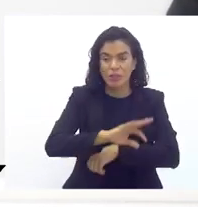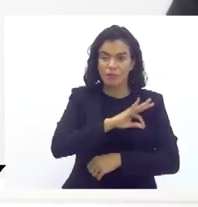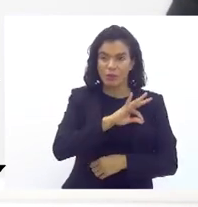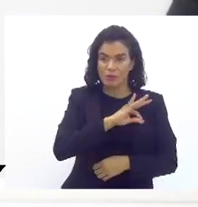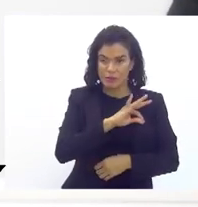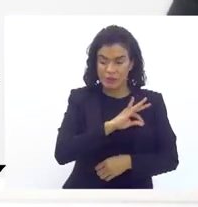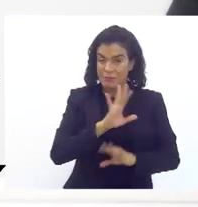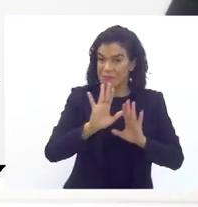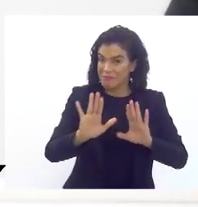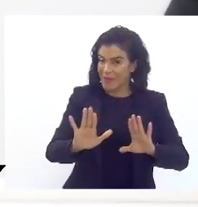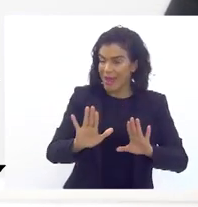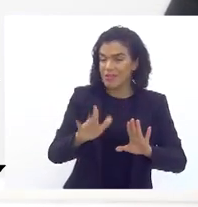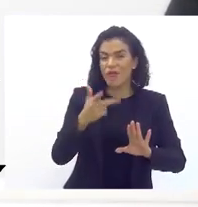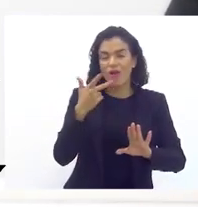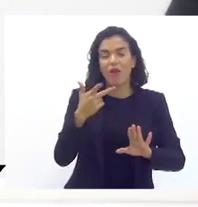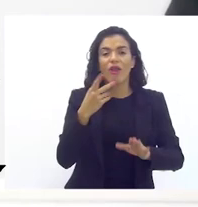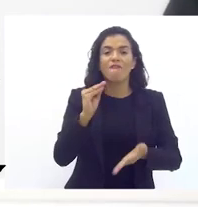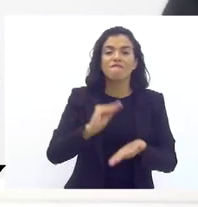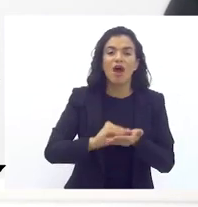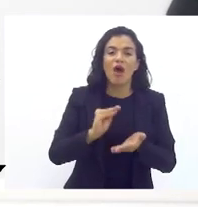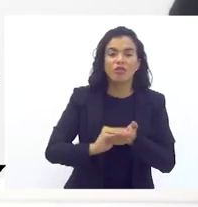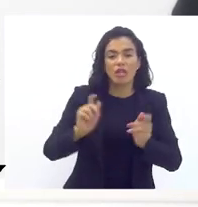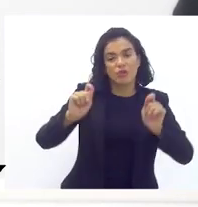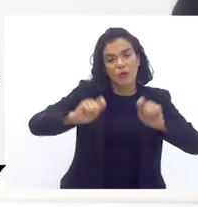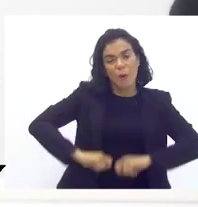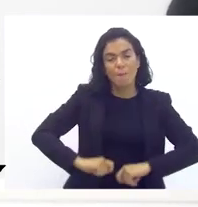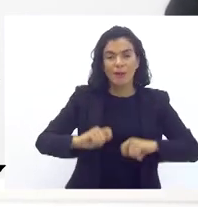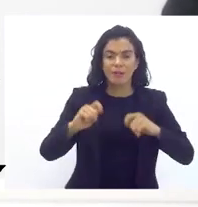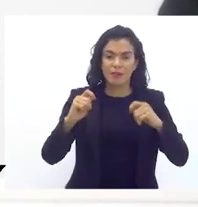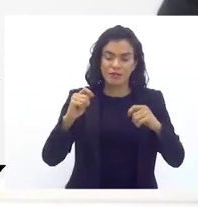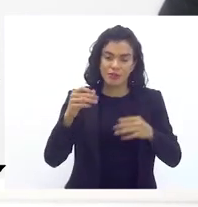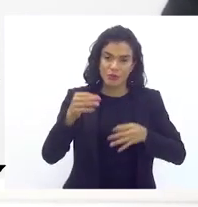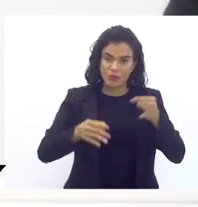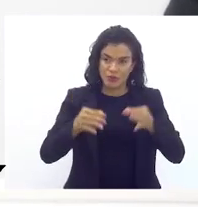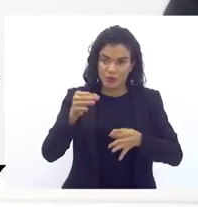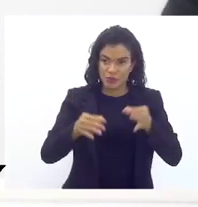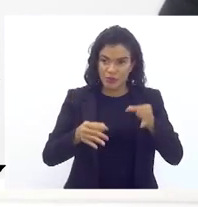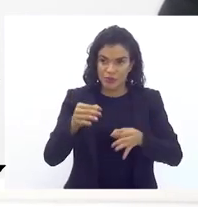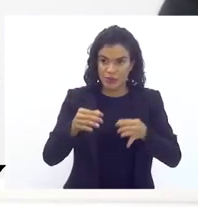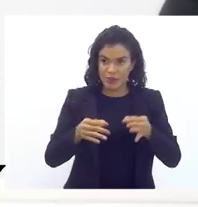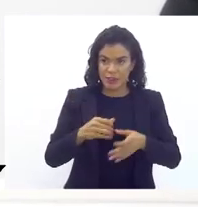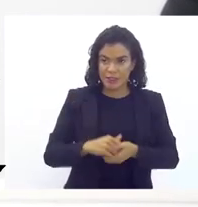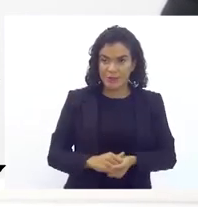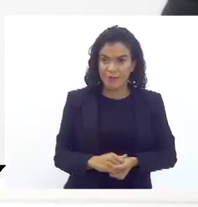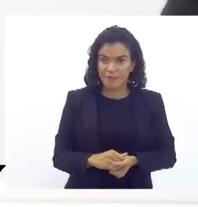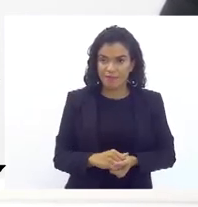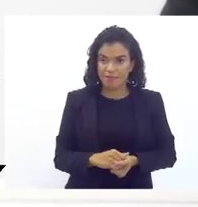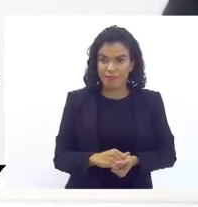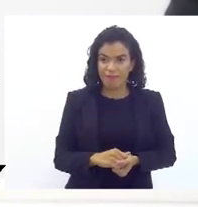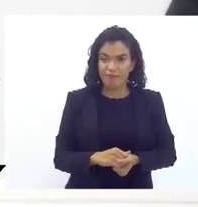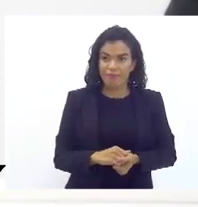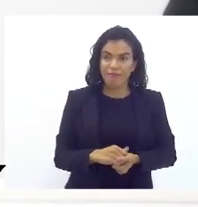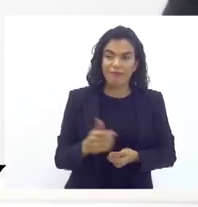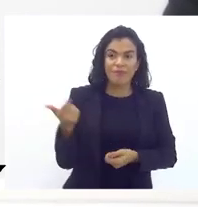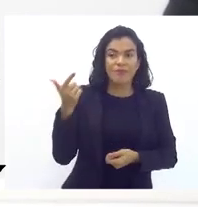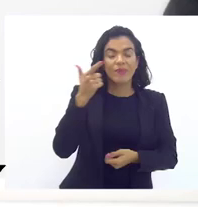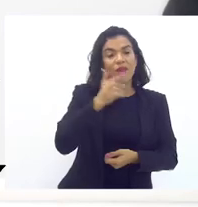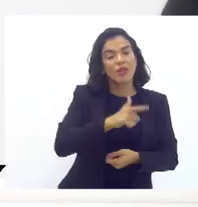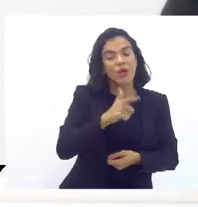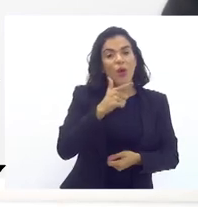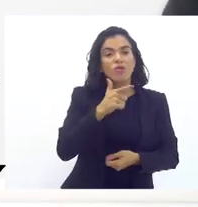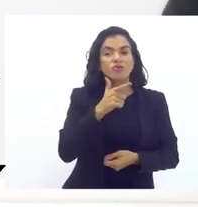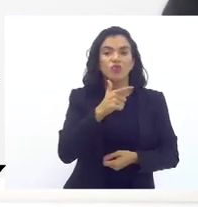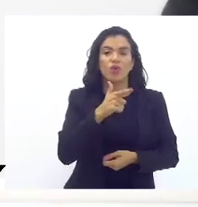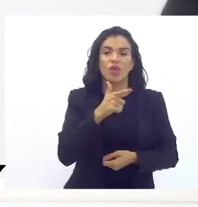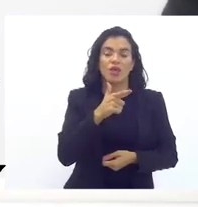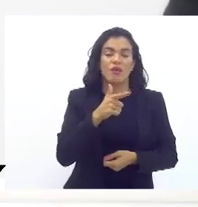mais na inapetência tradicional dos juízes deputado Carlos Mickey de conseguir instruir um processo